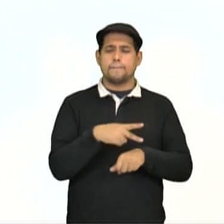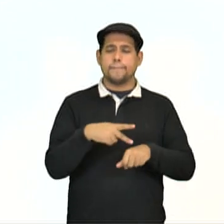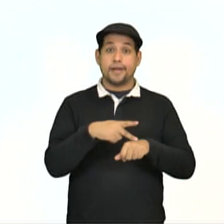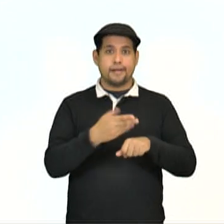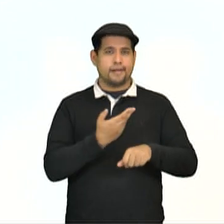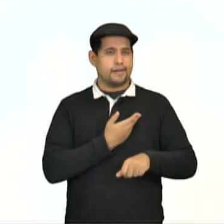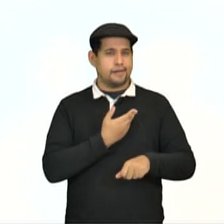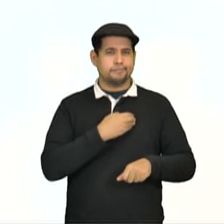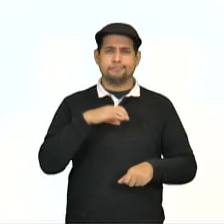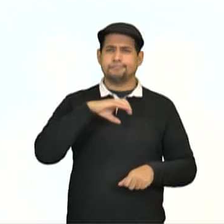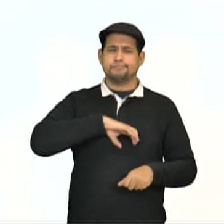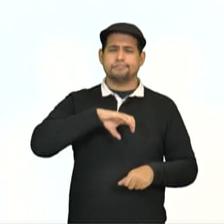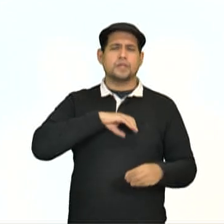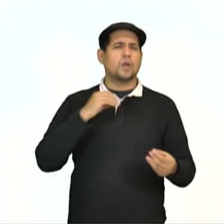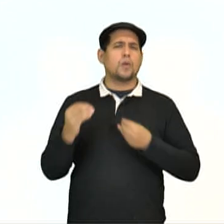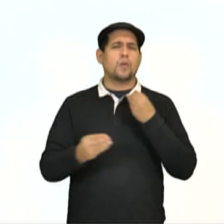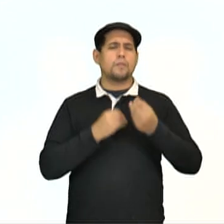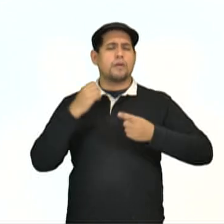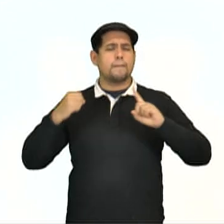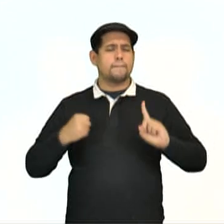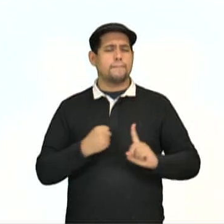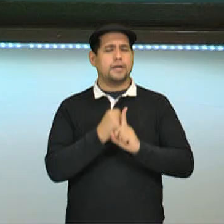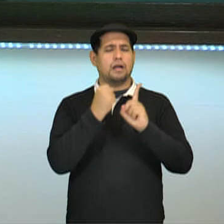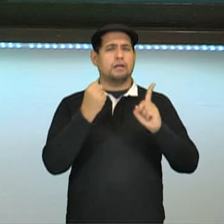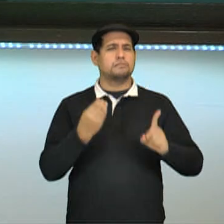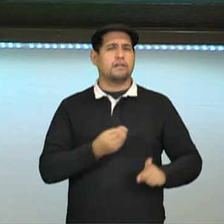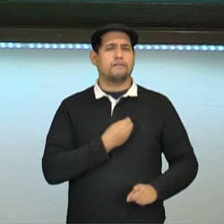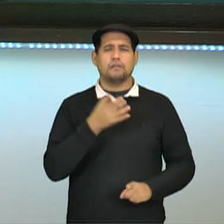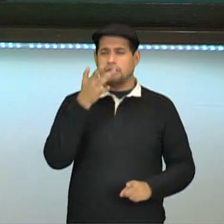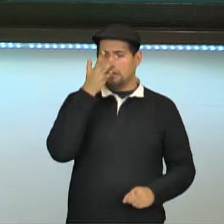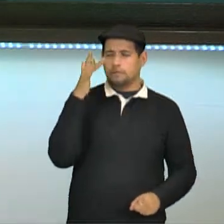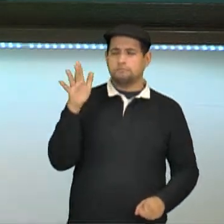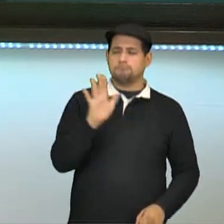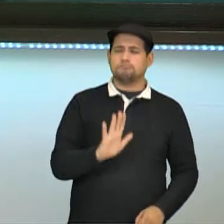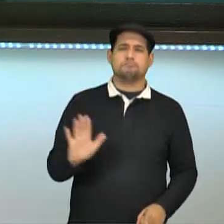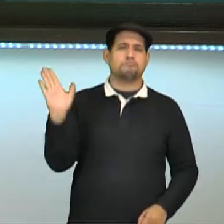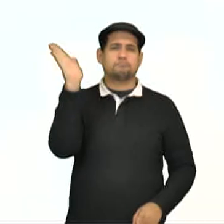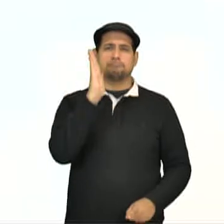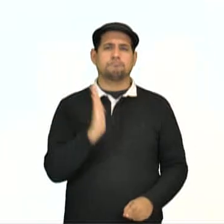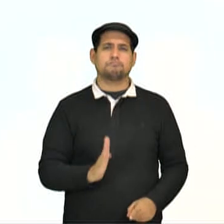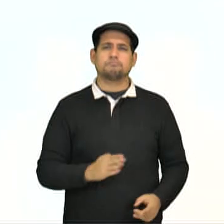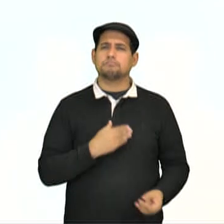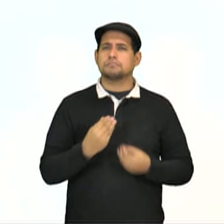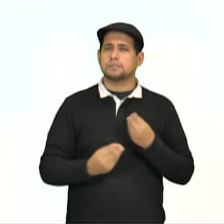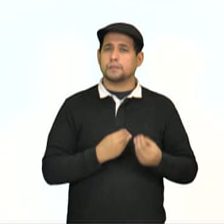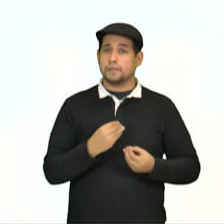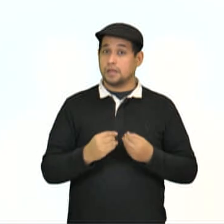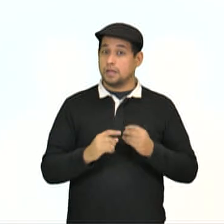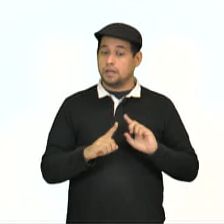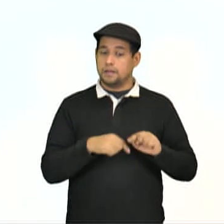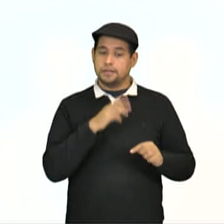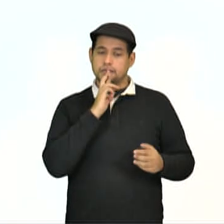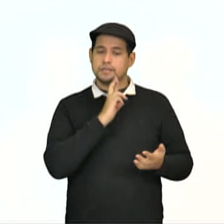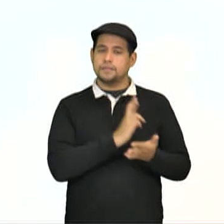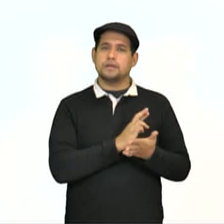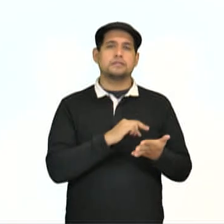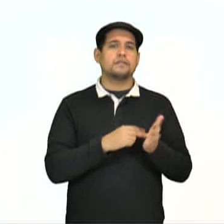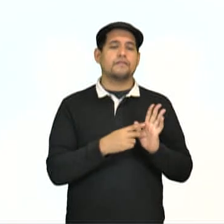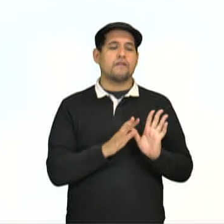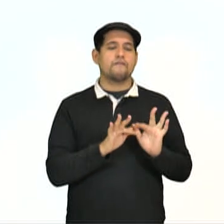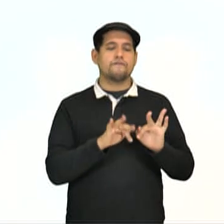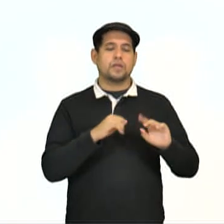Portugal? Como isso impactou a vida dos habitantes do Brasil? E a resposta é: o fim do